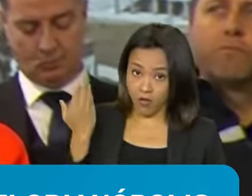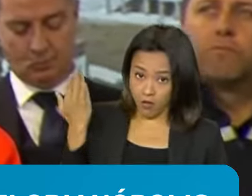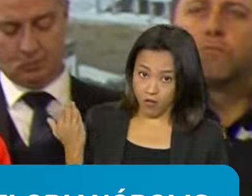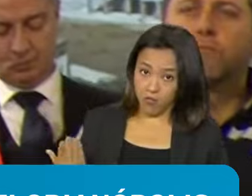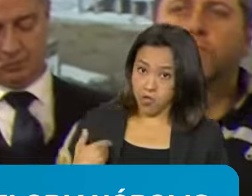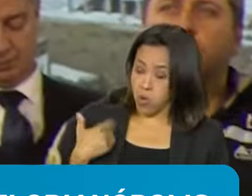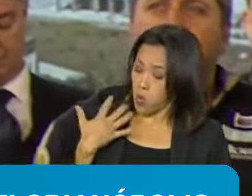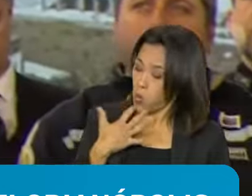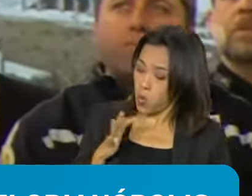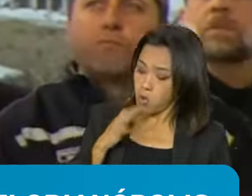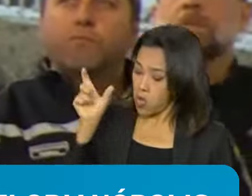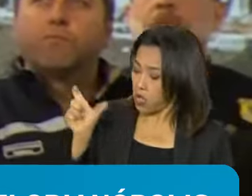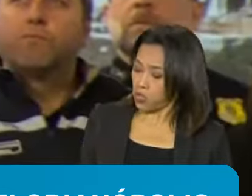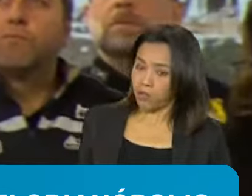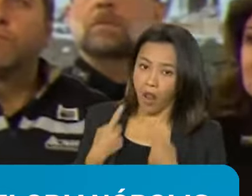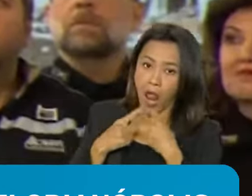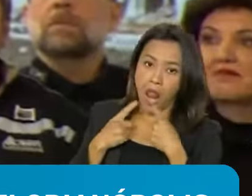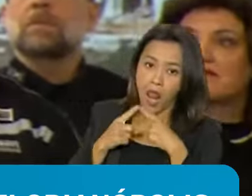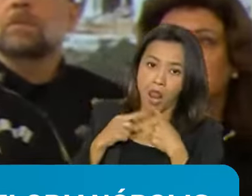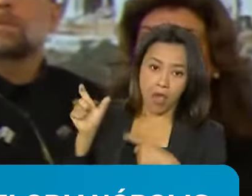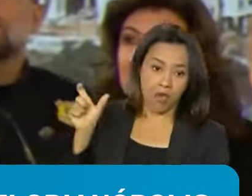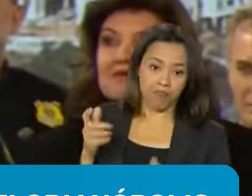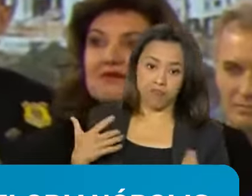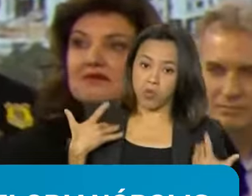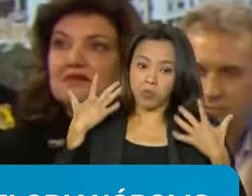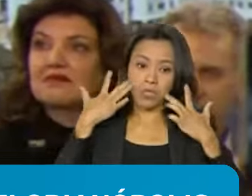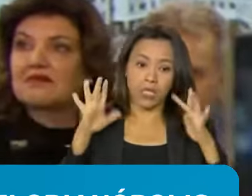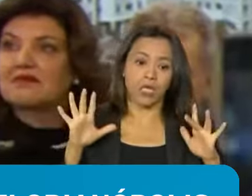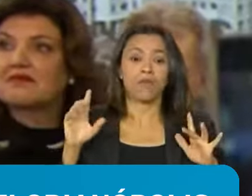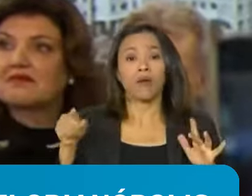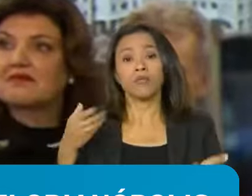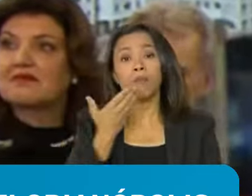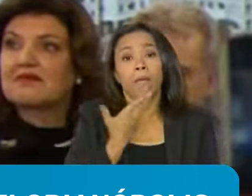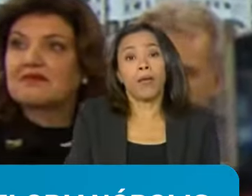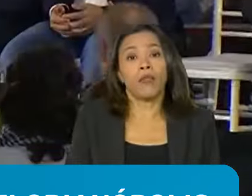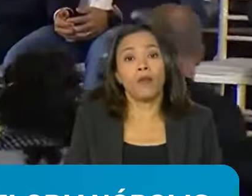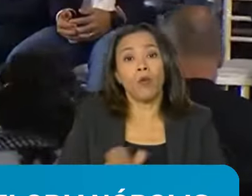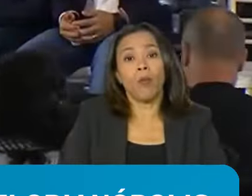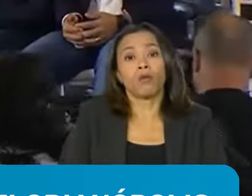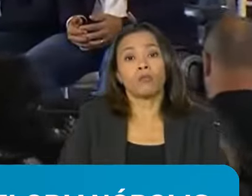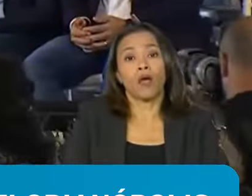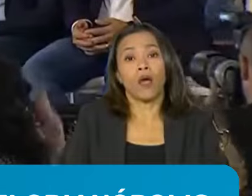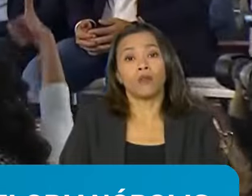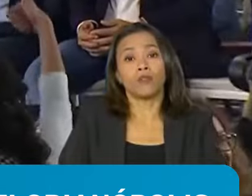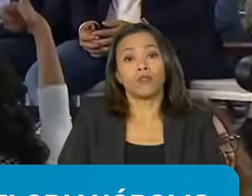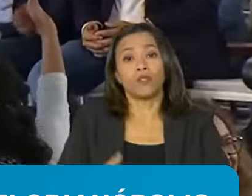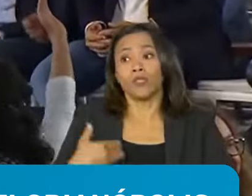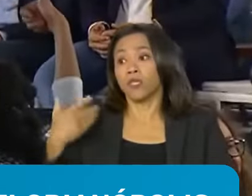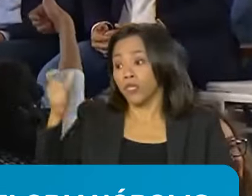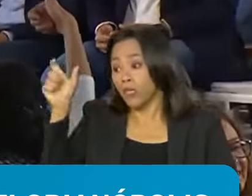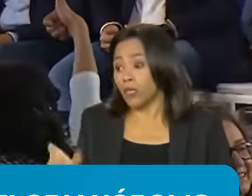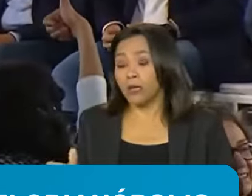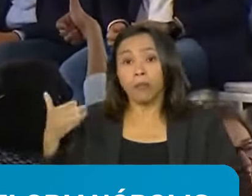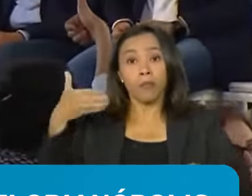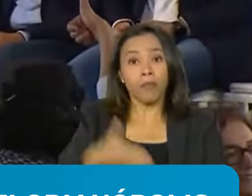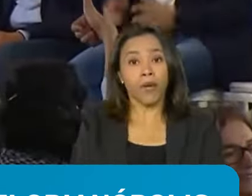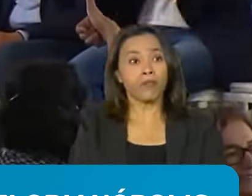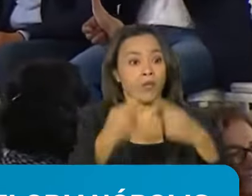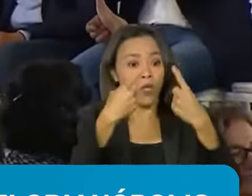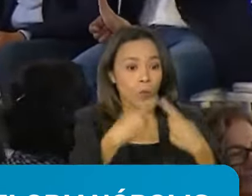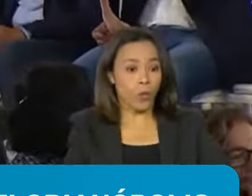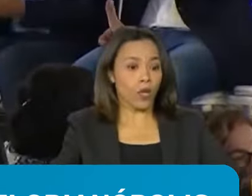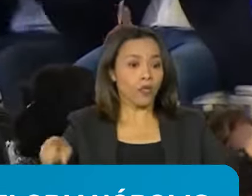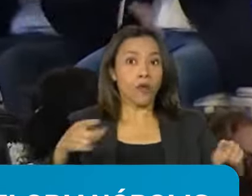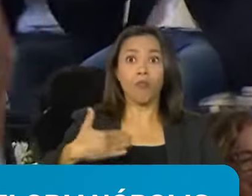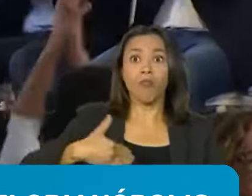mal dele mas ele perdeu a oportunidade de participar da inauguração da obra mais importante do